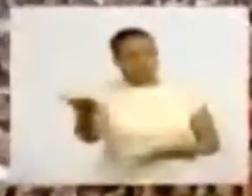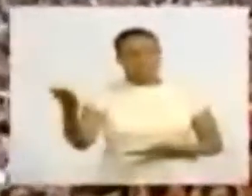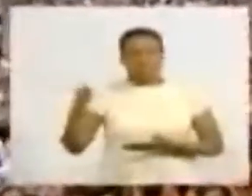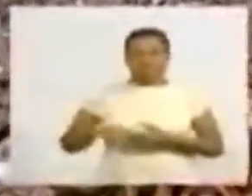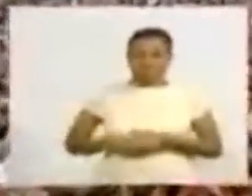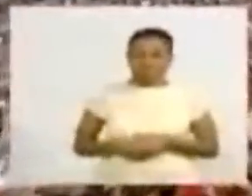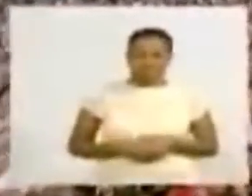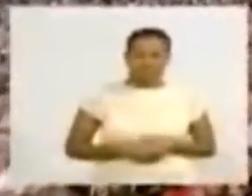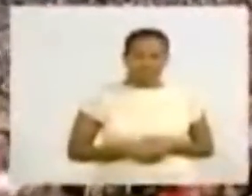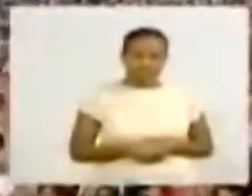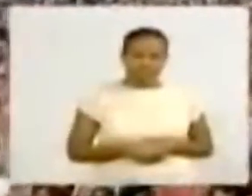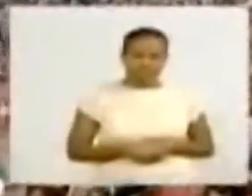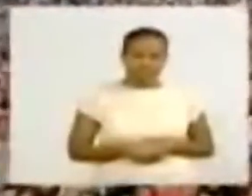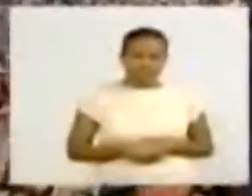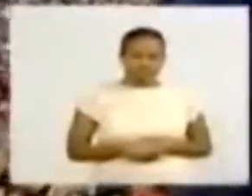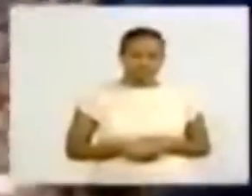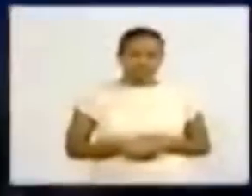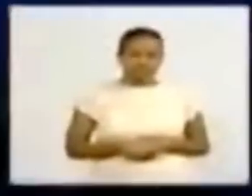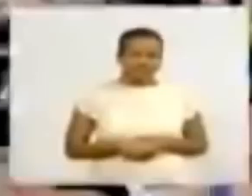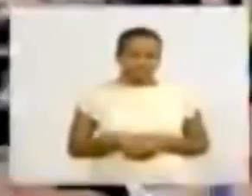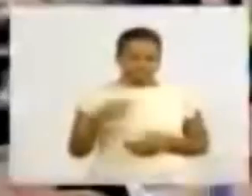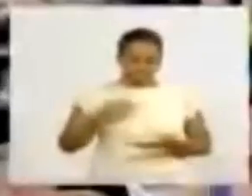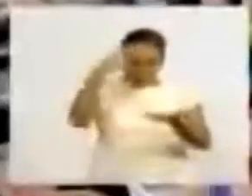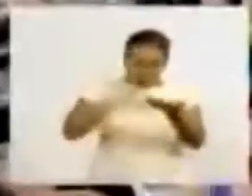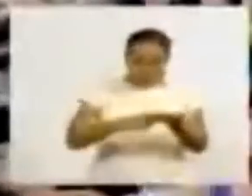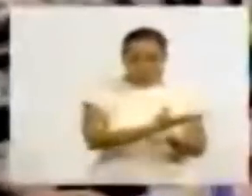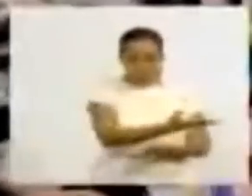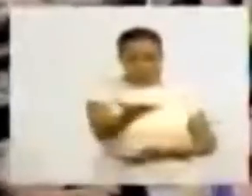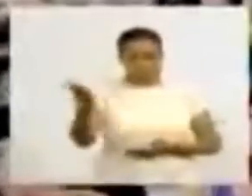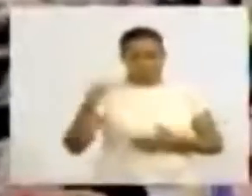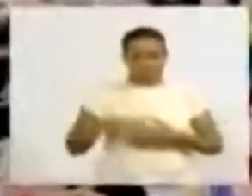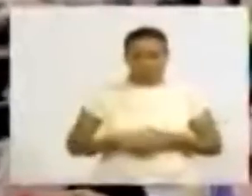vocês. Quero retirar.